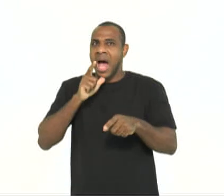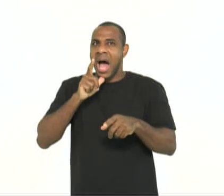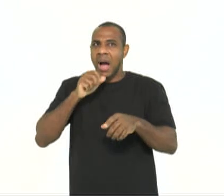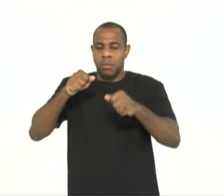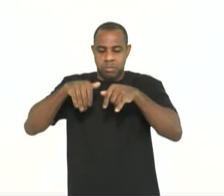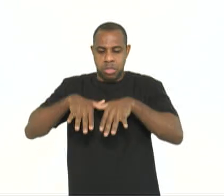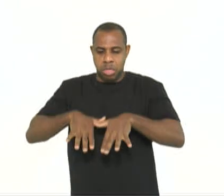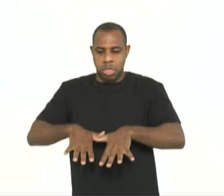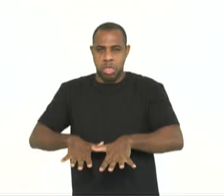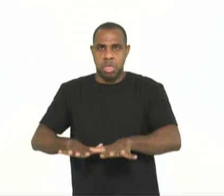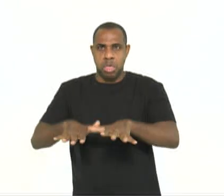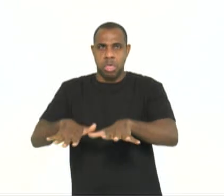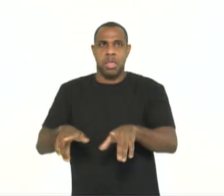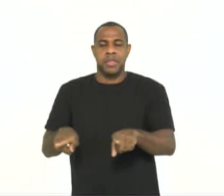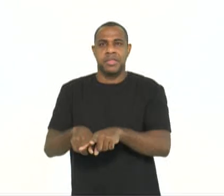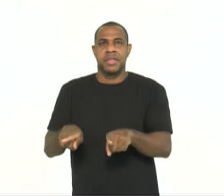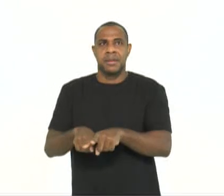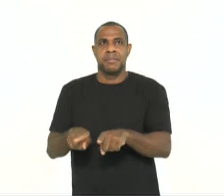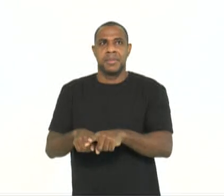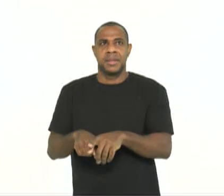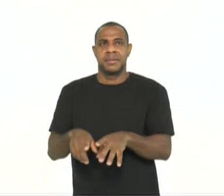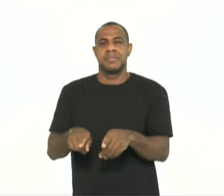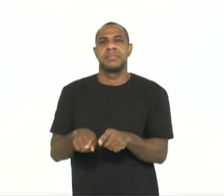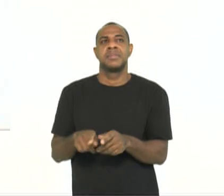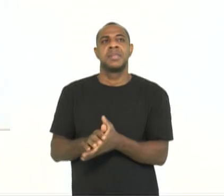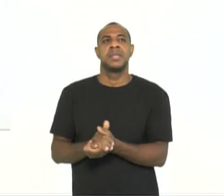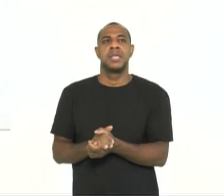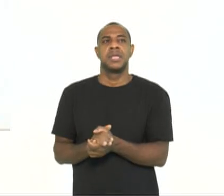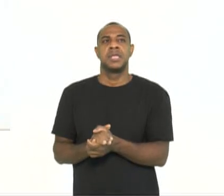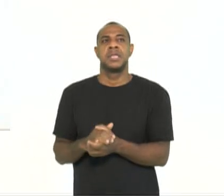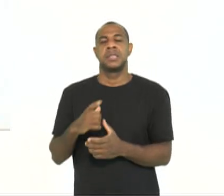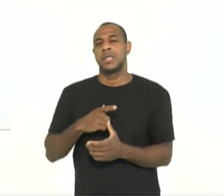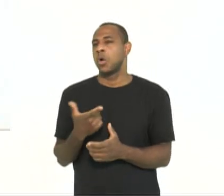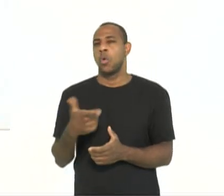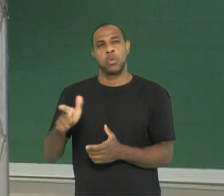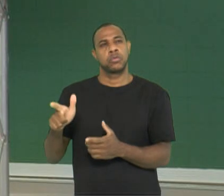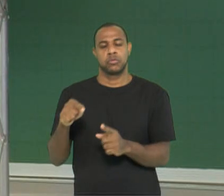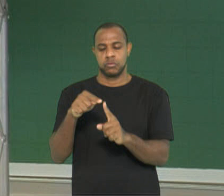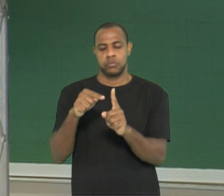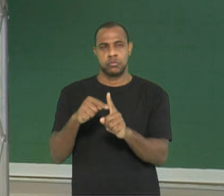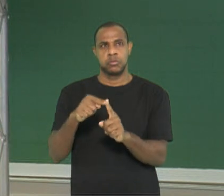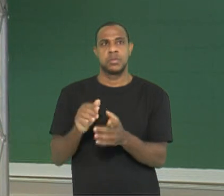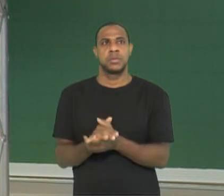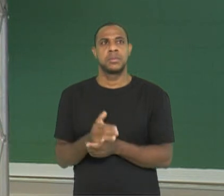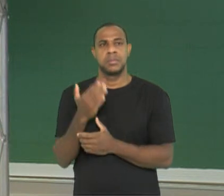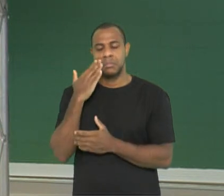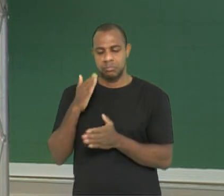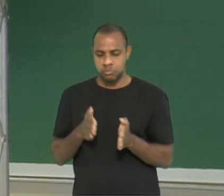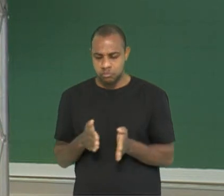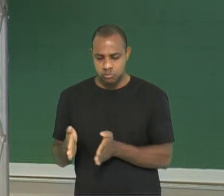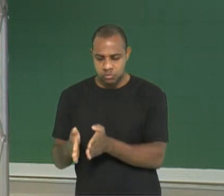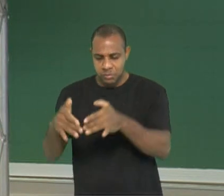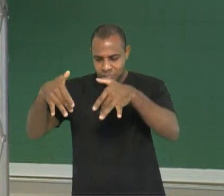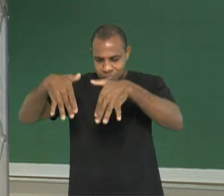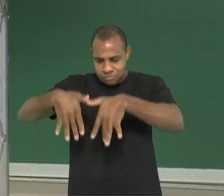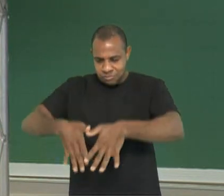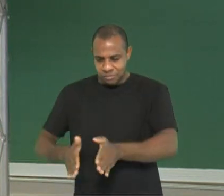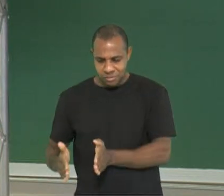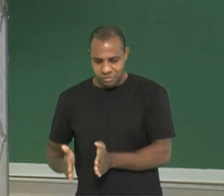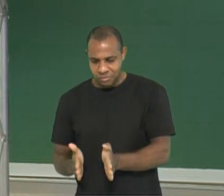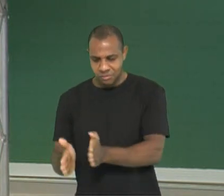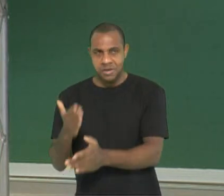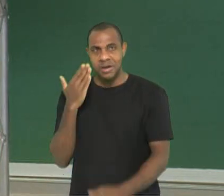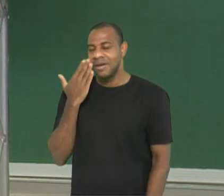incluindo nascentes, divisores de água ou interflúvios, entre outros. Quando a gente fala em uma bacia hidrográfica,